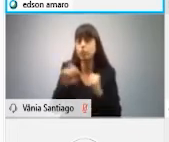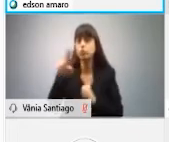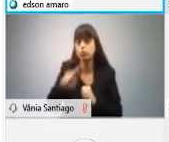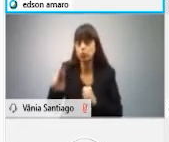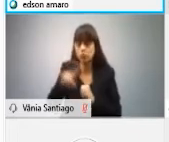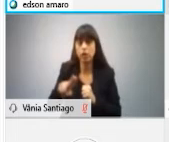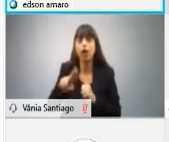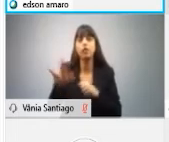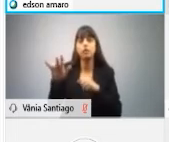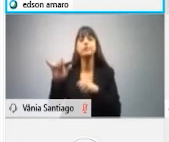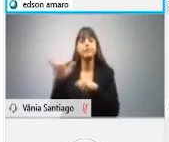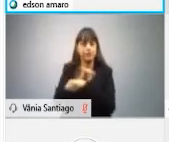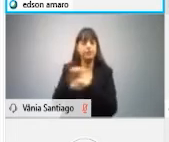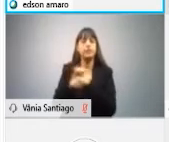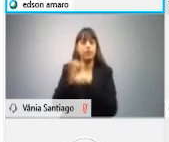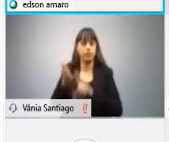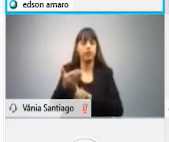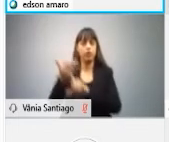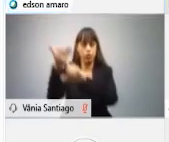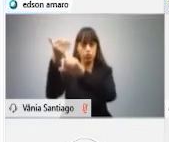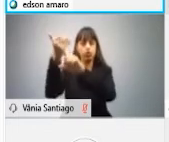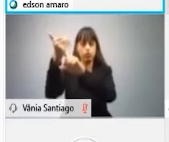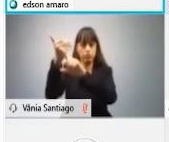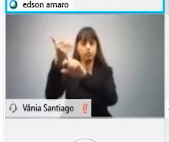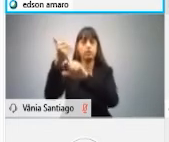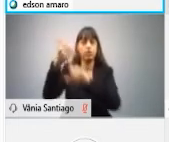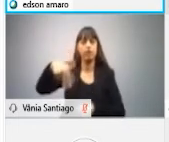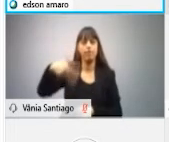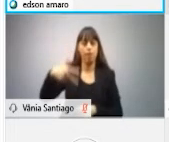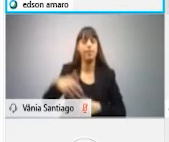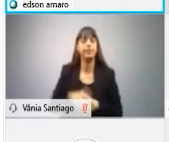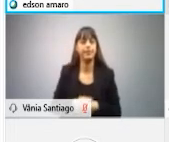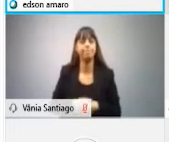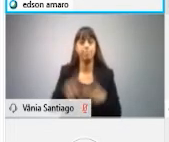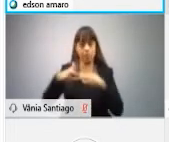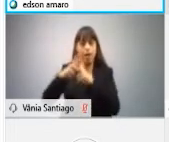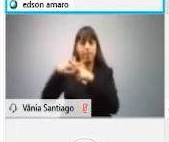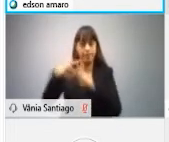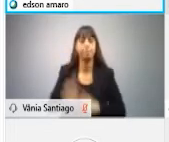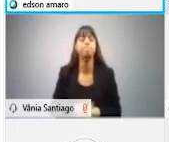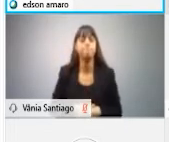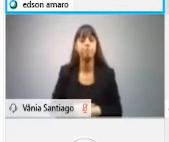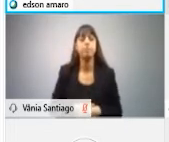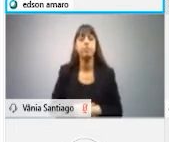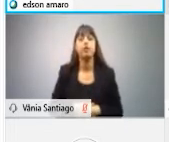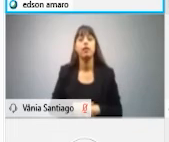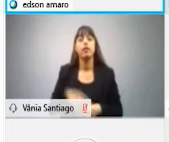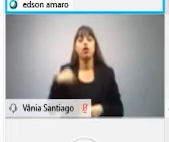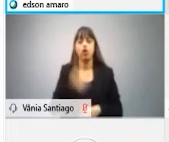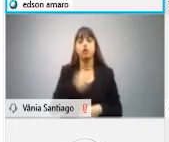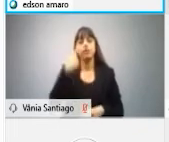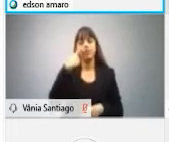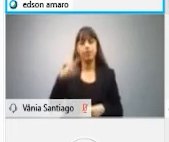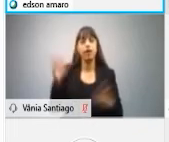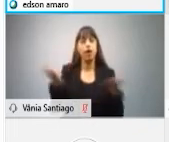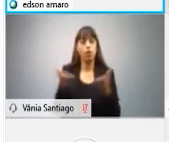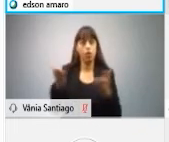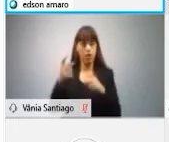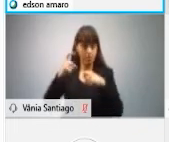ferramentas. Falando um pouquinho da parte de o que a gente tem visto hoje de medicina, eu vou chamar a atenção para esse